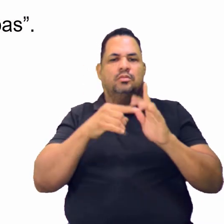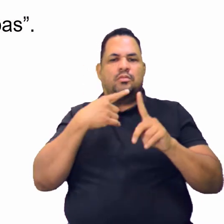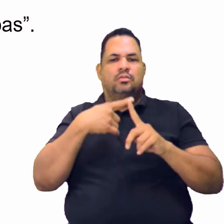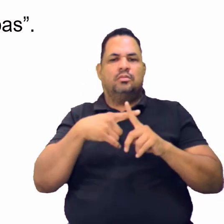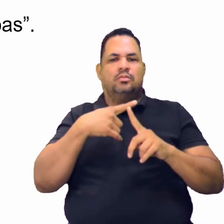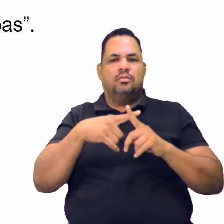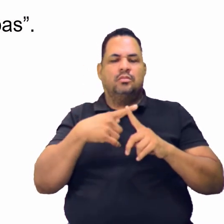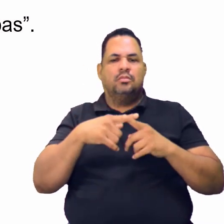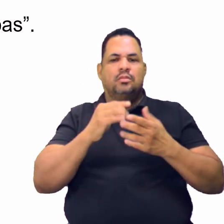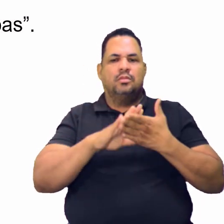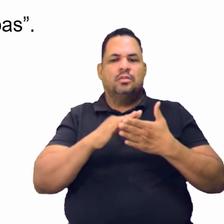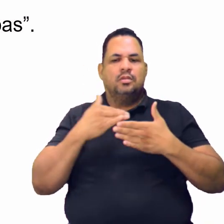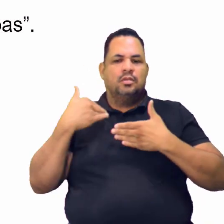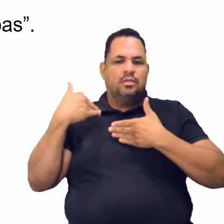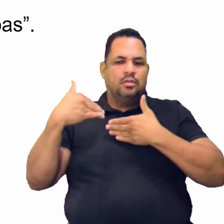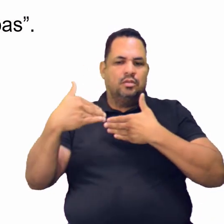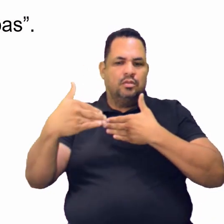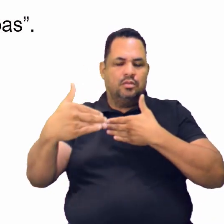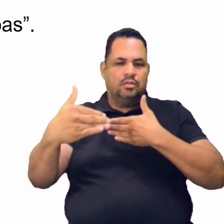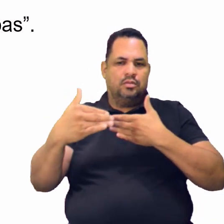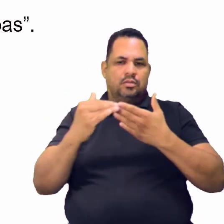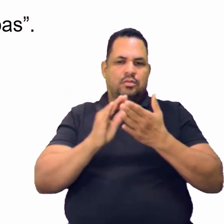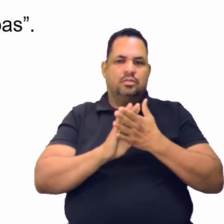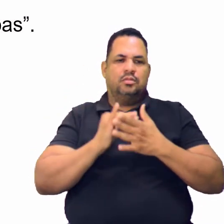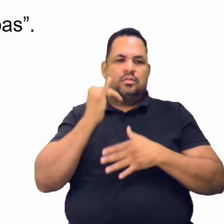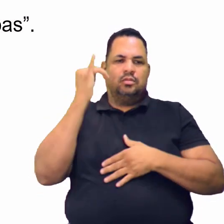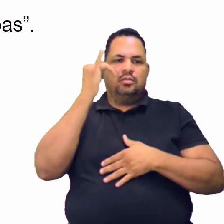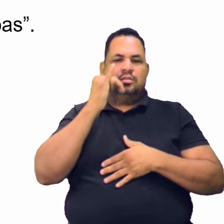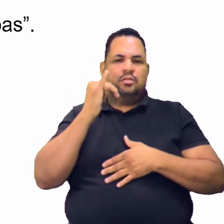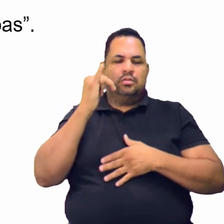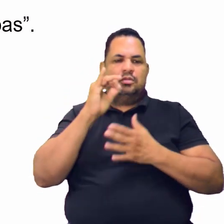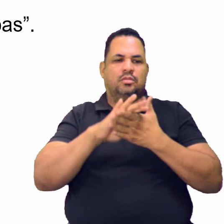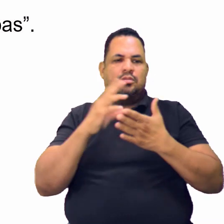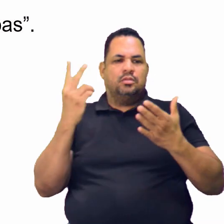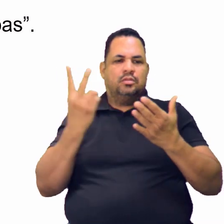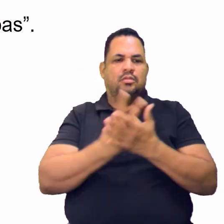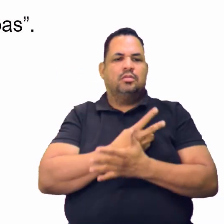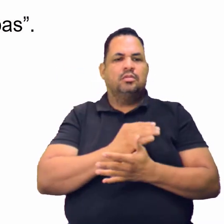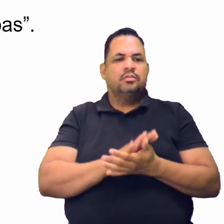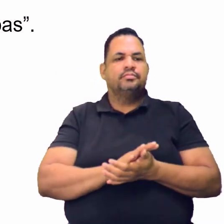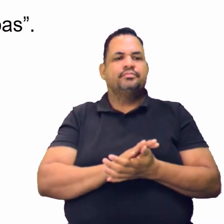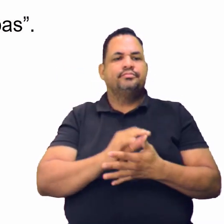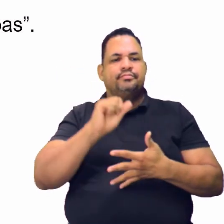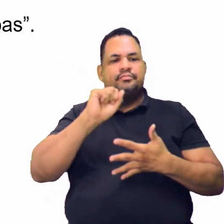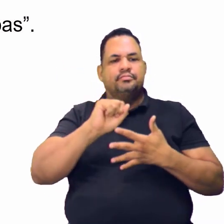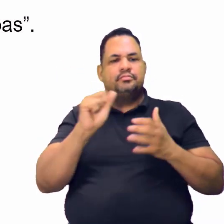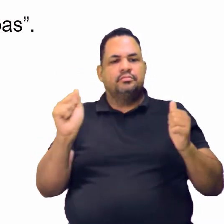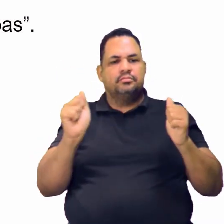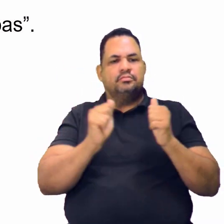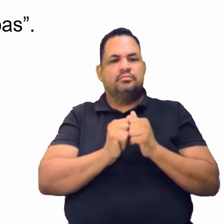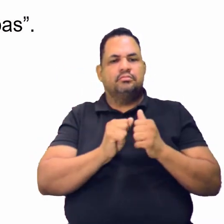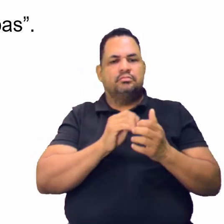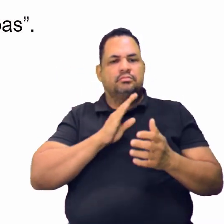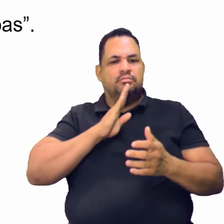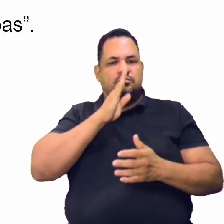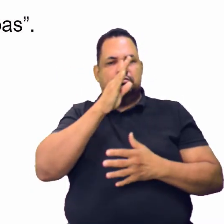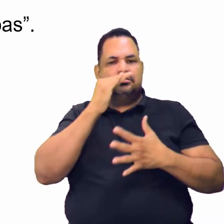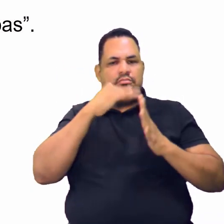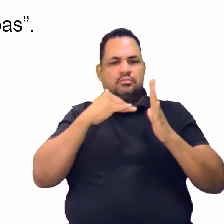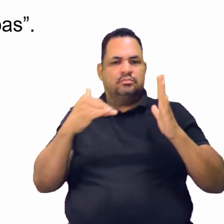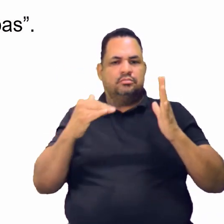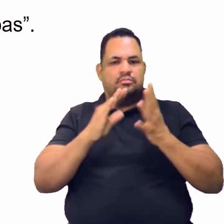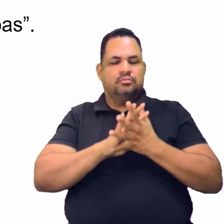texto porque, ao longo da narrativa, ocorre a aproximação exagerada da